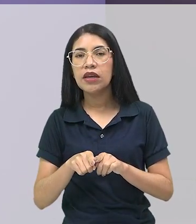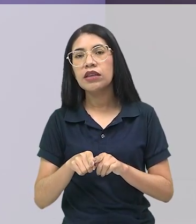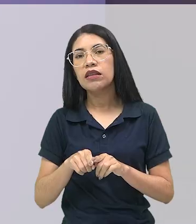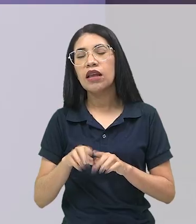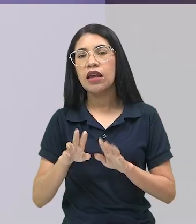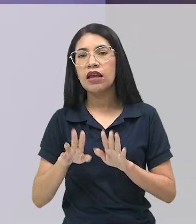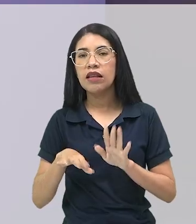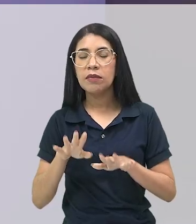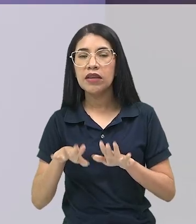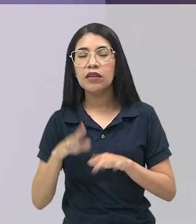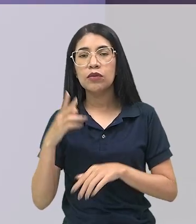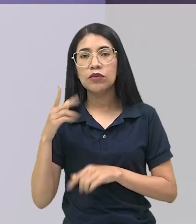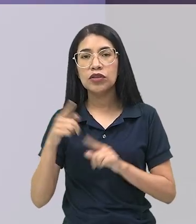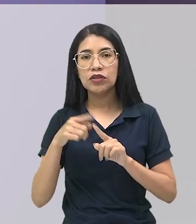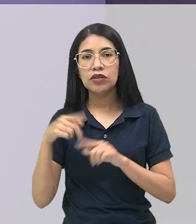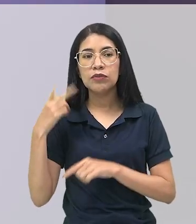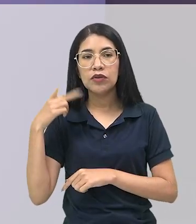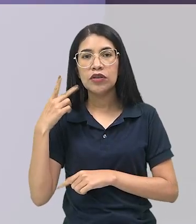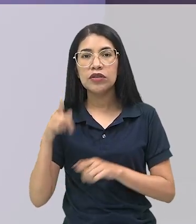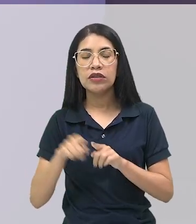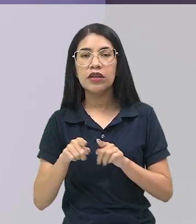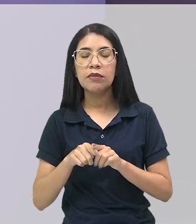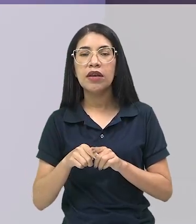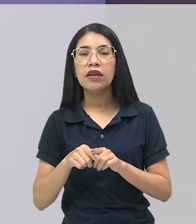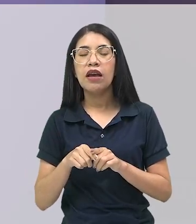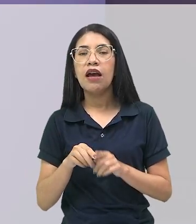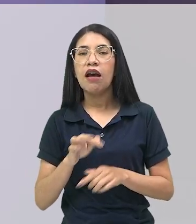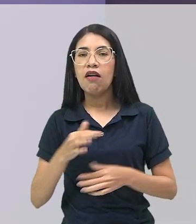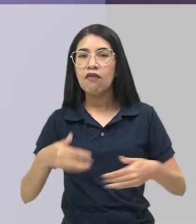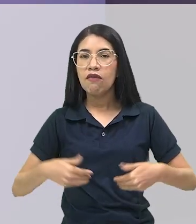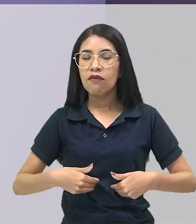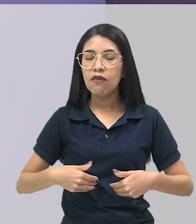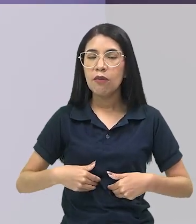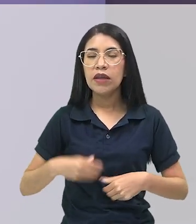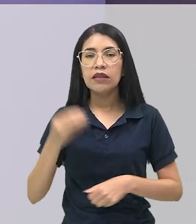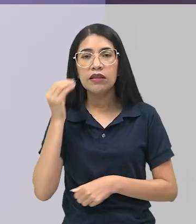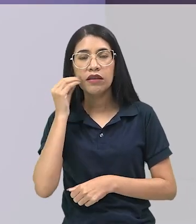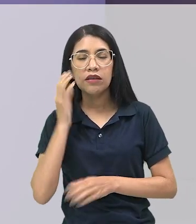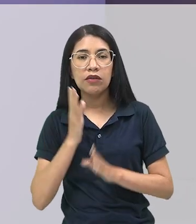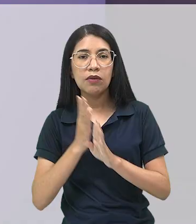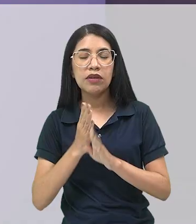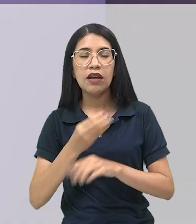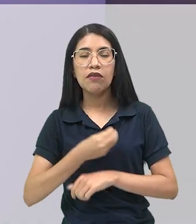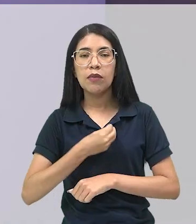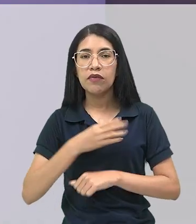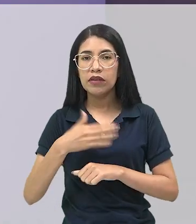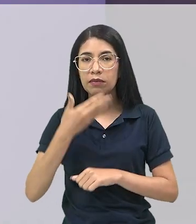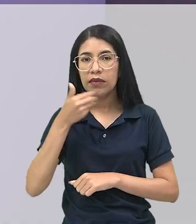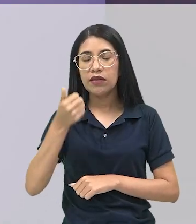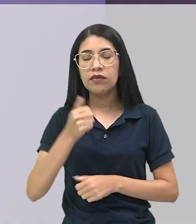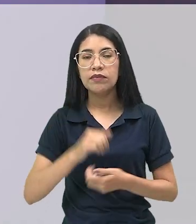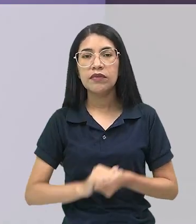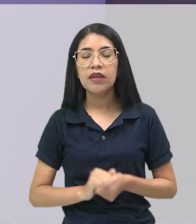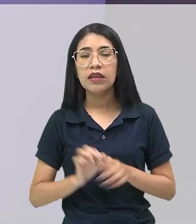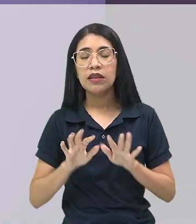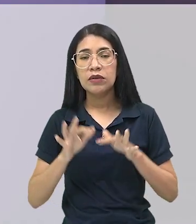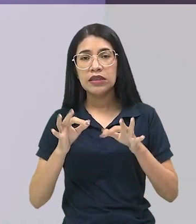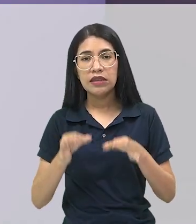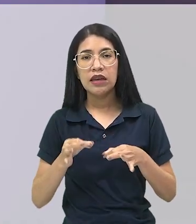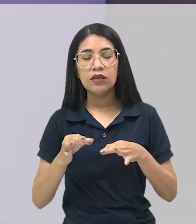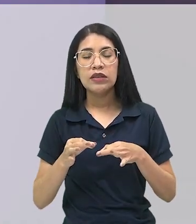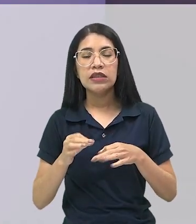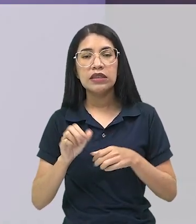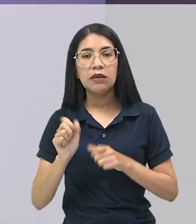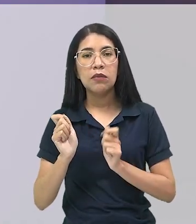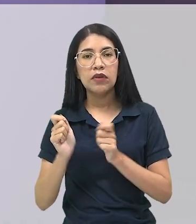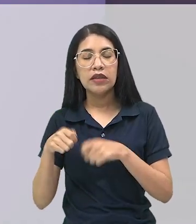naquele país, por causa da fome, em busca de melhores condições de vida. Com certeza, se ele pudesse, ele